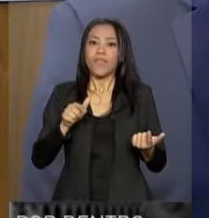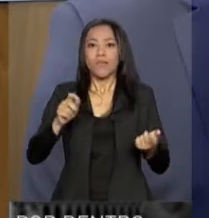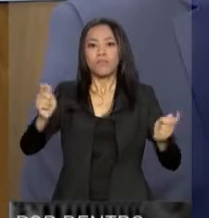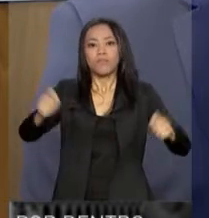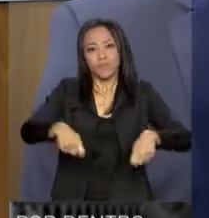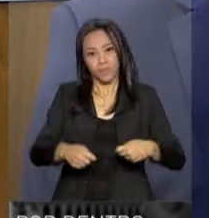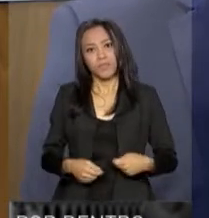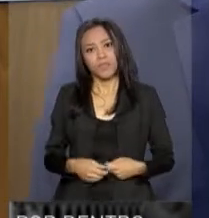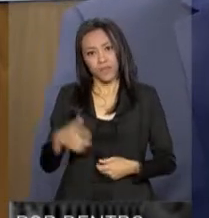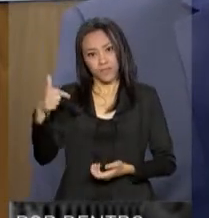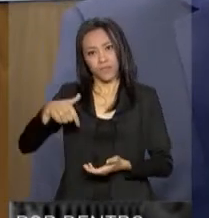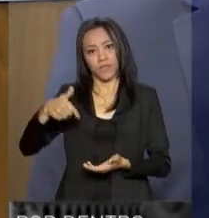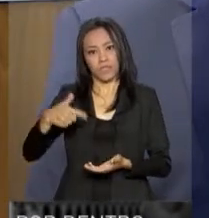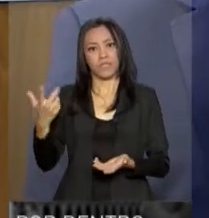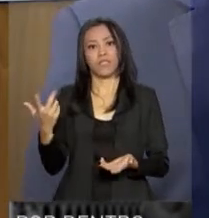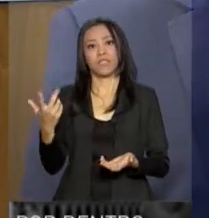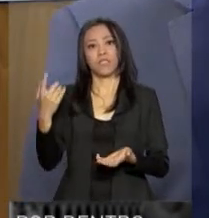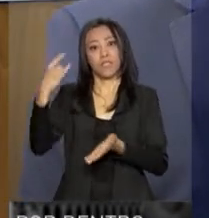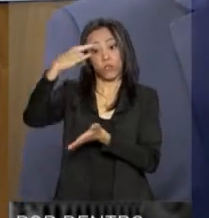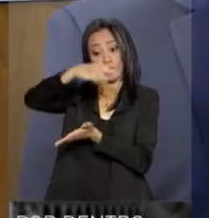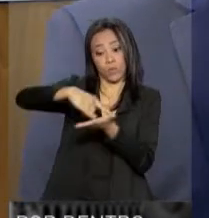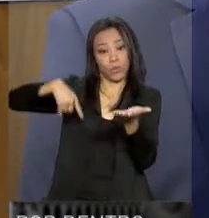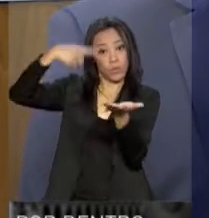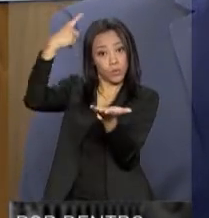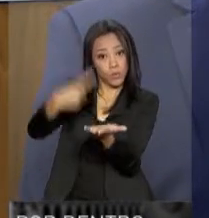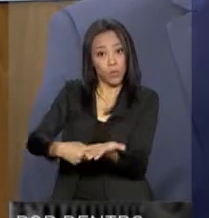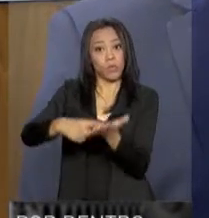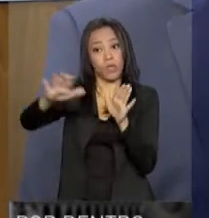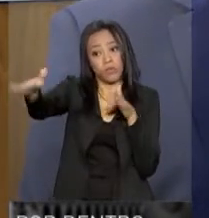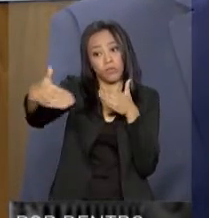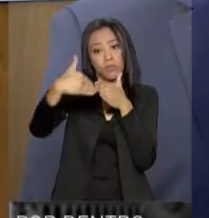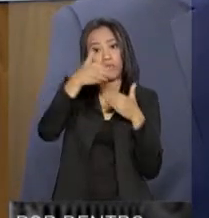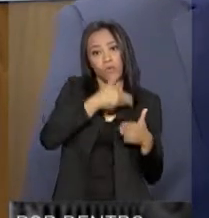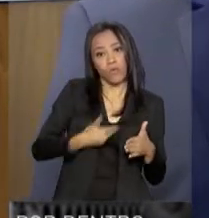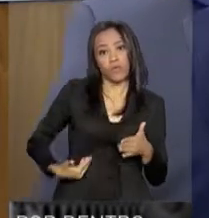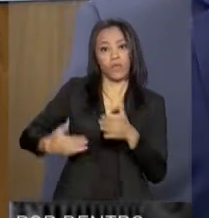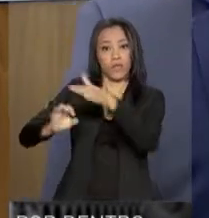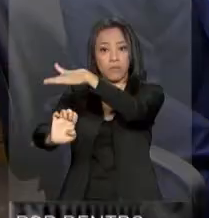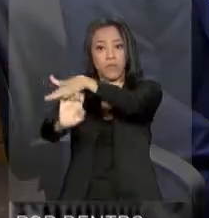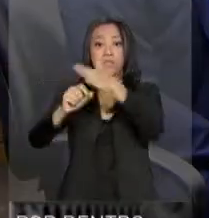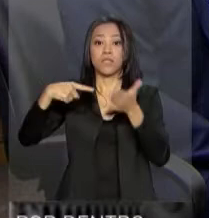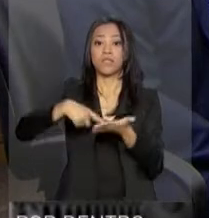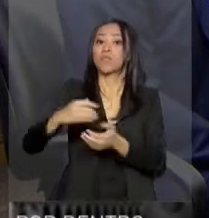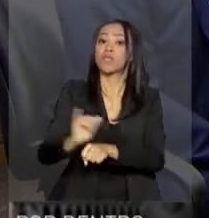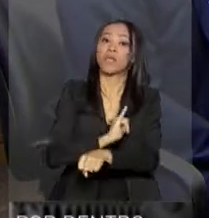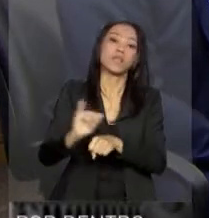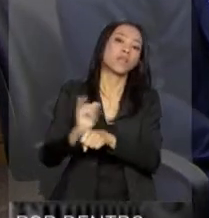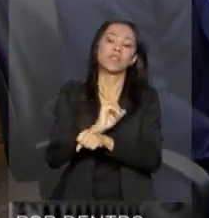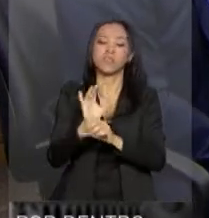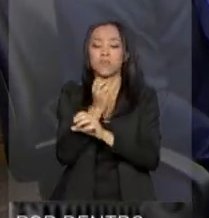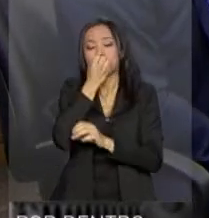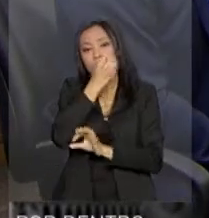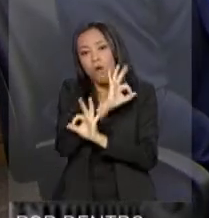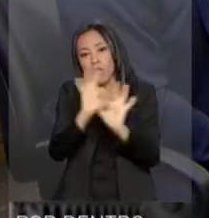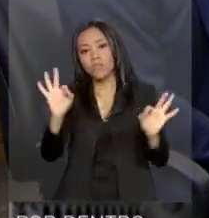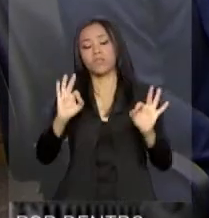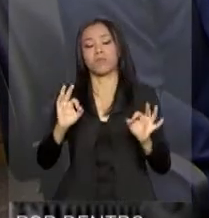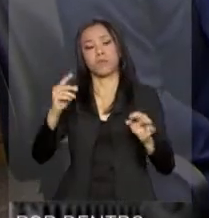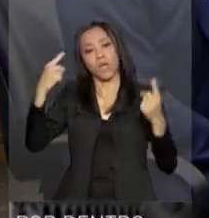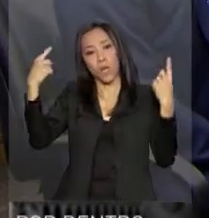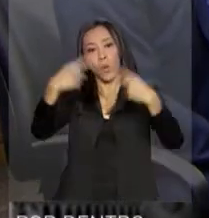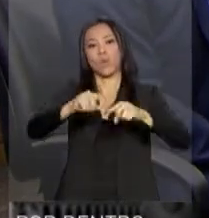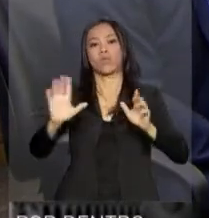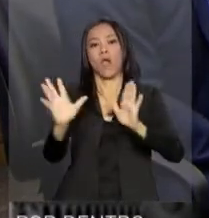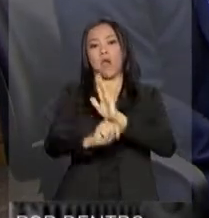está sendo demonstrado que os acordos de leniência são importantes instrumentos no combate à corrupção bem ministro a gente tem agora até a região